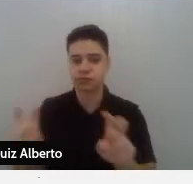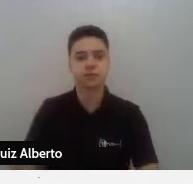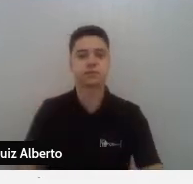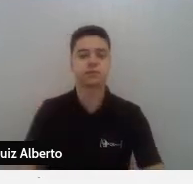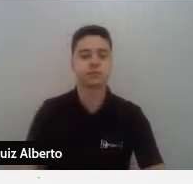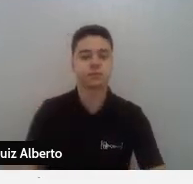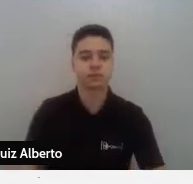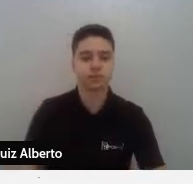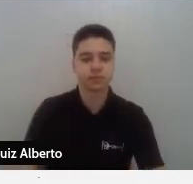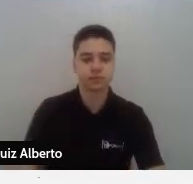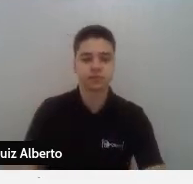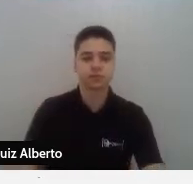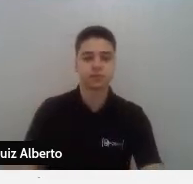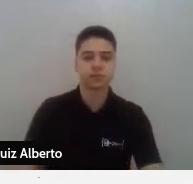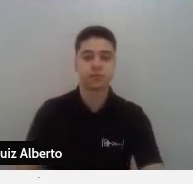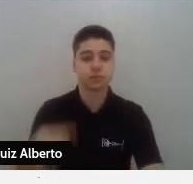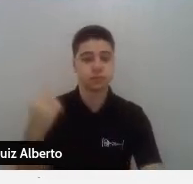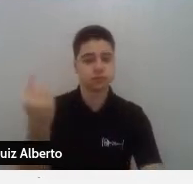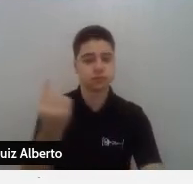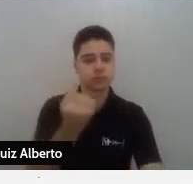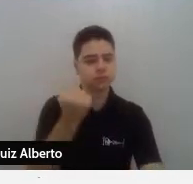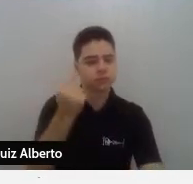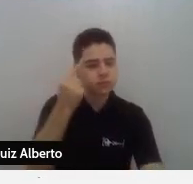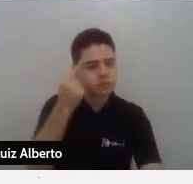gente entender também um pouco como que